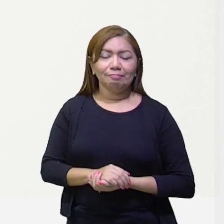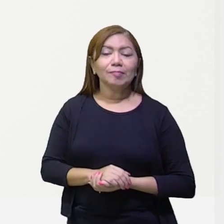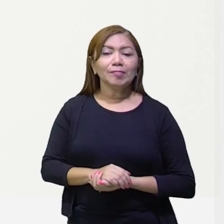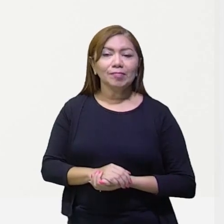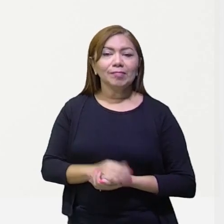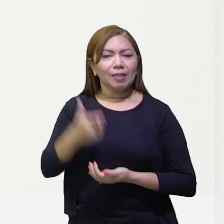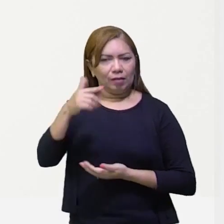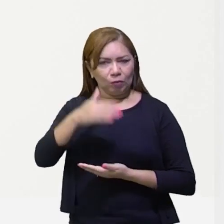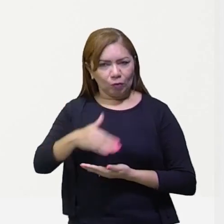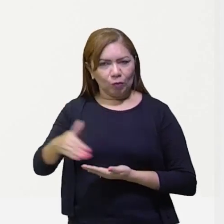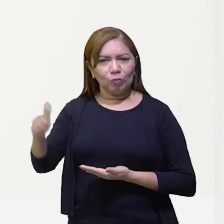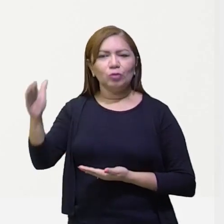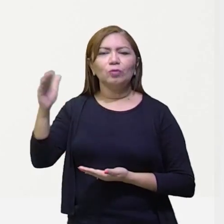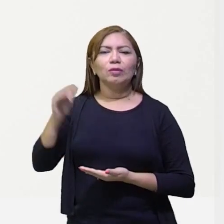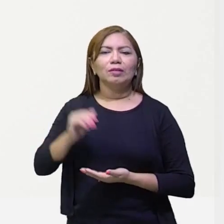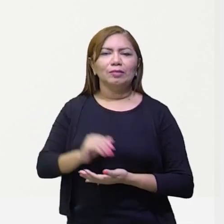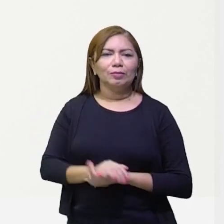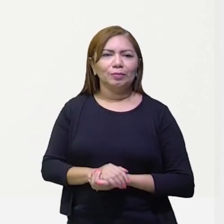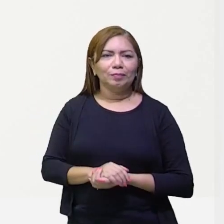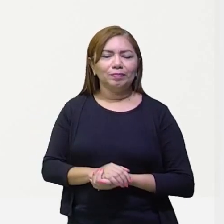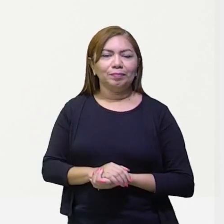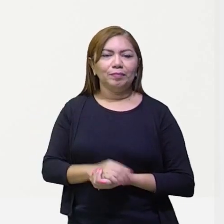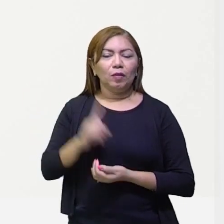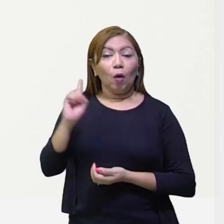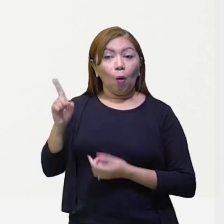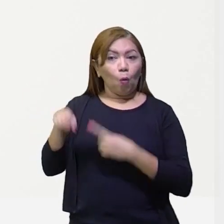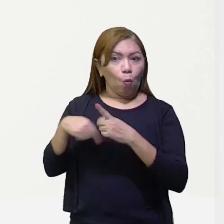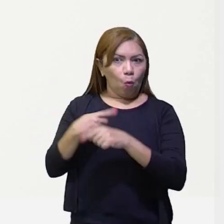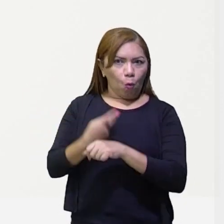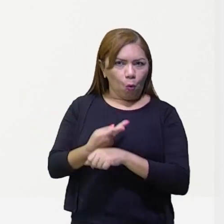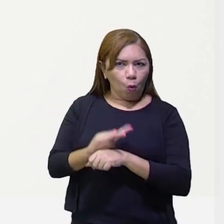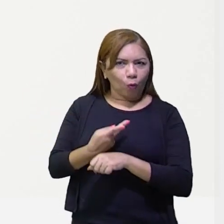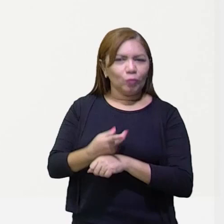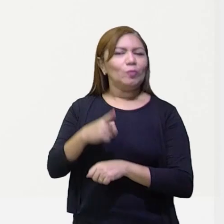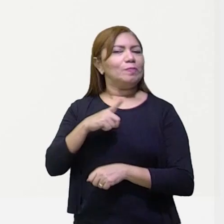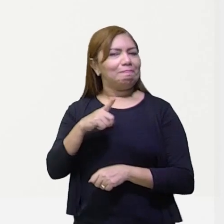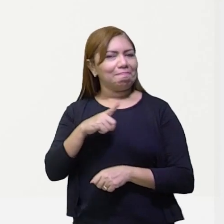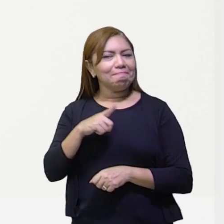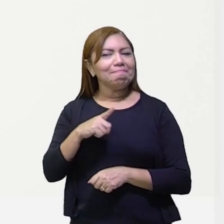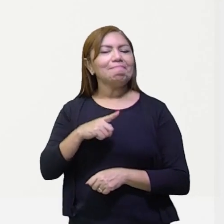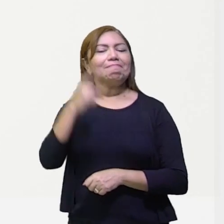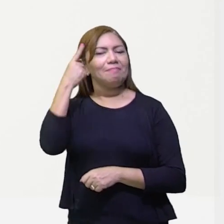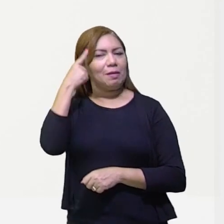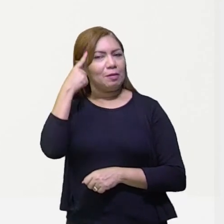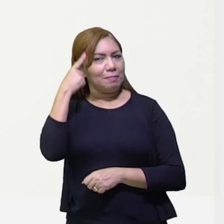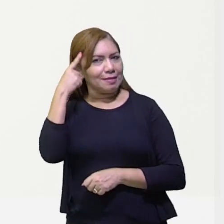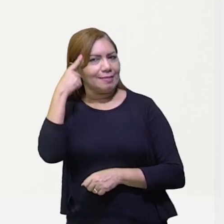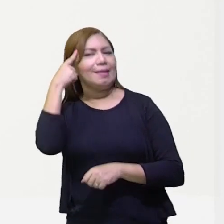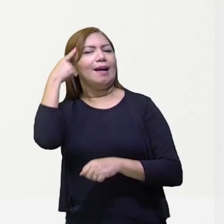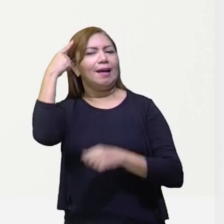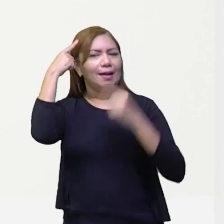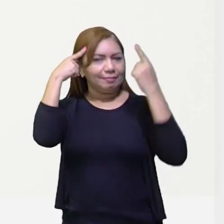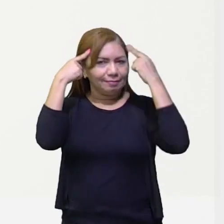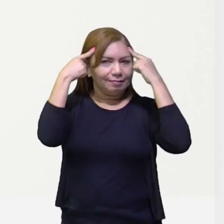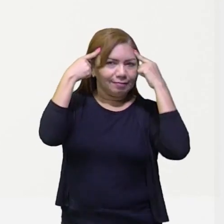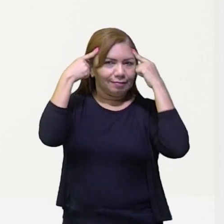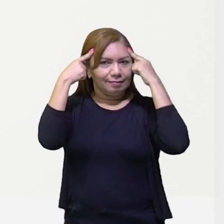Vamos seguir adiante. Olha aí um problema mais complicado para nós trabalharmos.